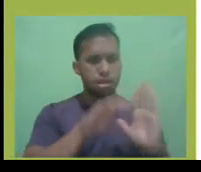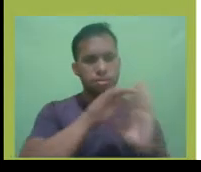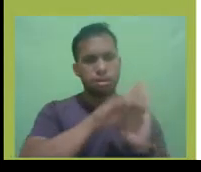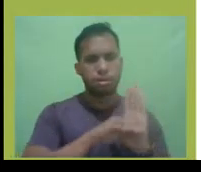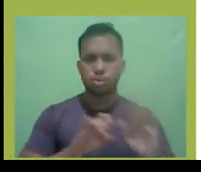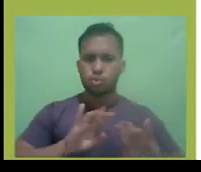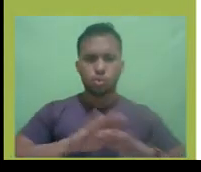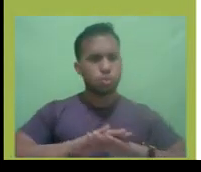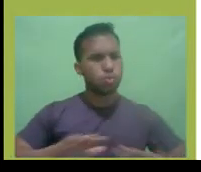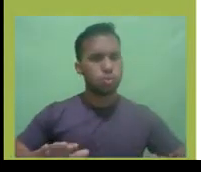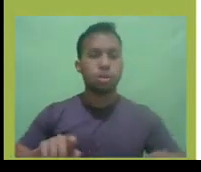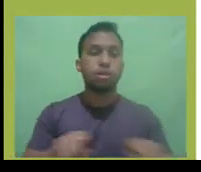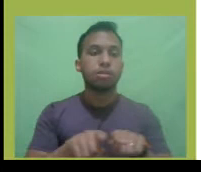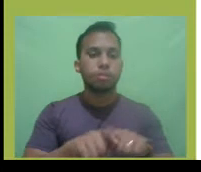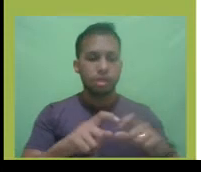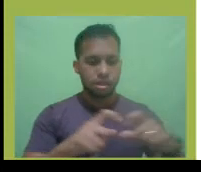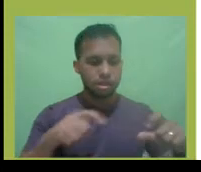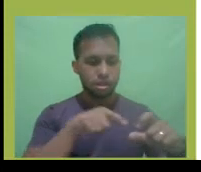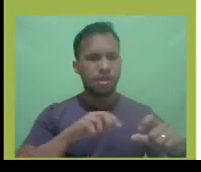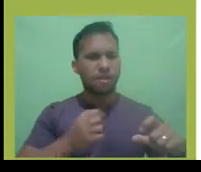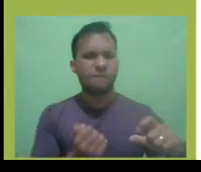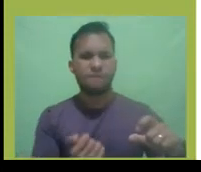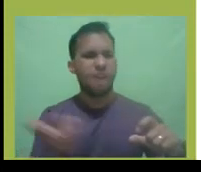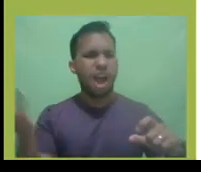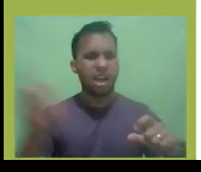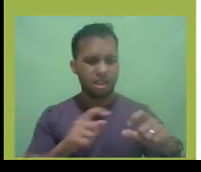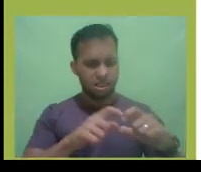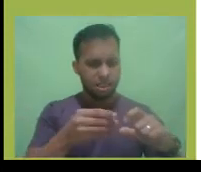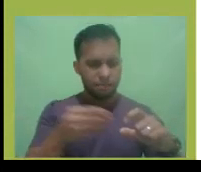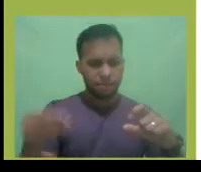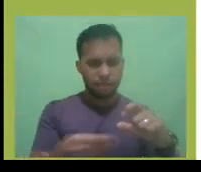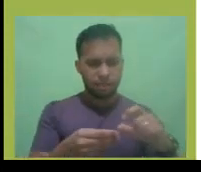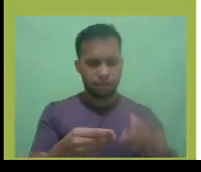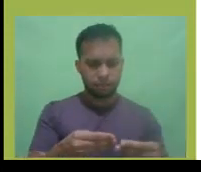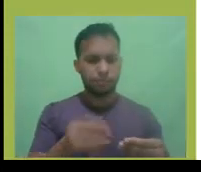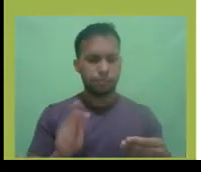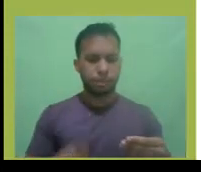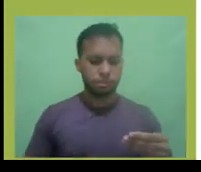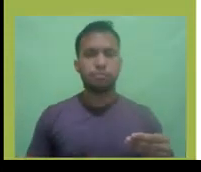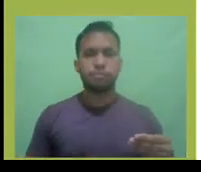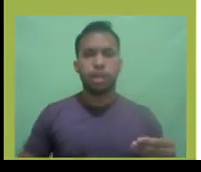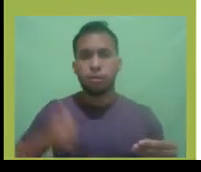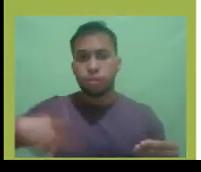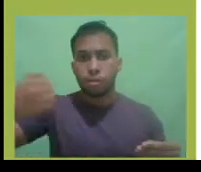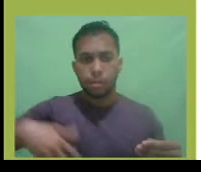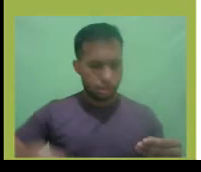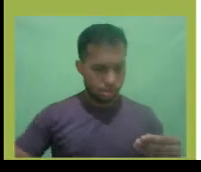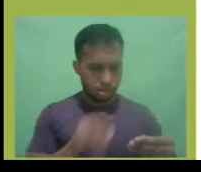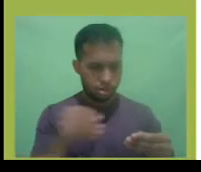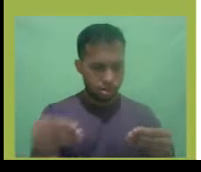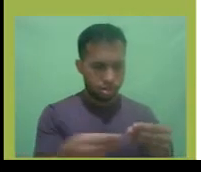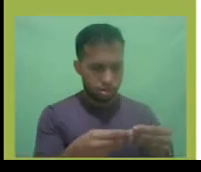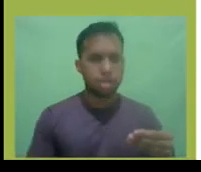durante a sua apresentação. Leve vários cartõezinhos, você pode passar um cartãozinho, passar outro, mas lembre-se, no cartão deve constar